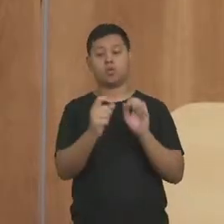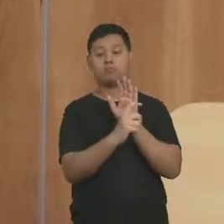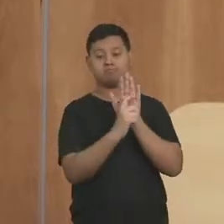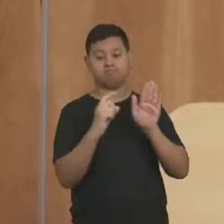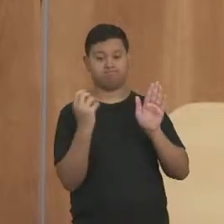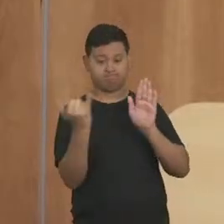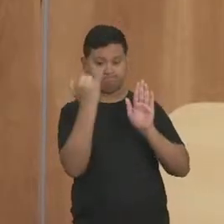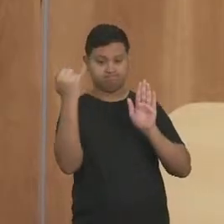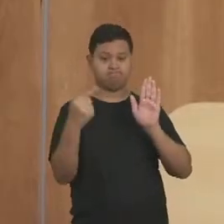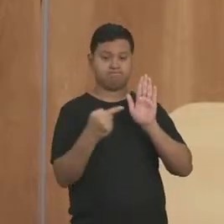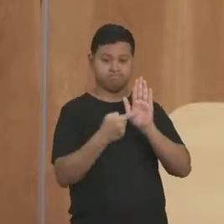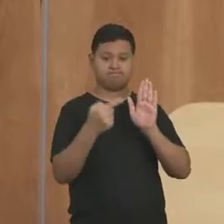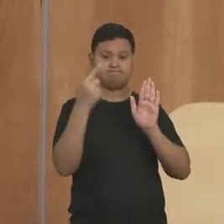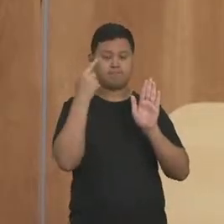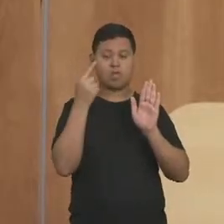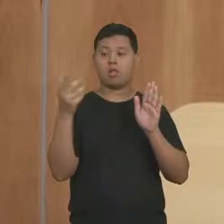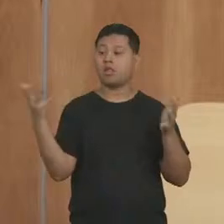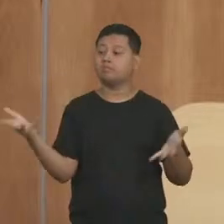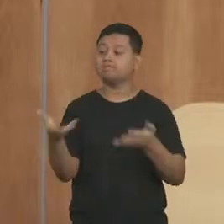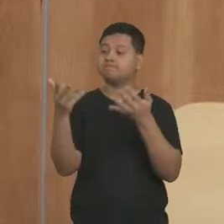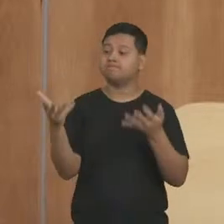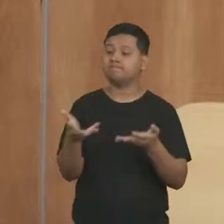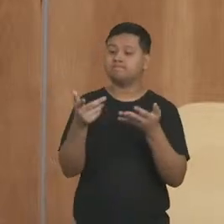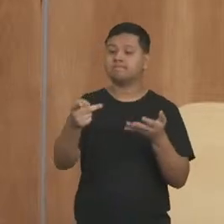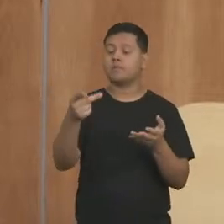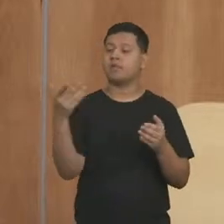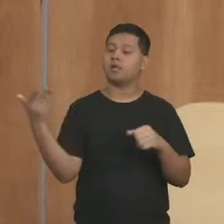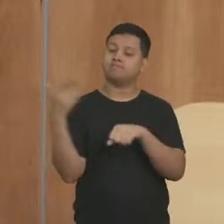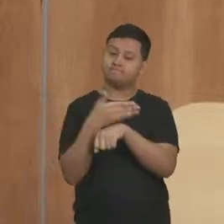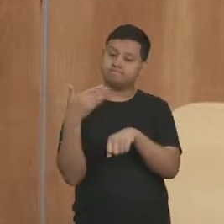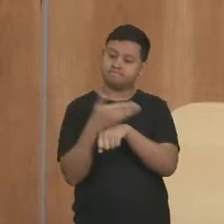esse: estimular a